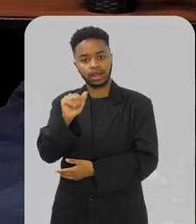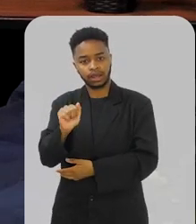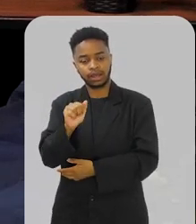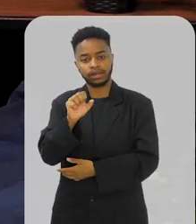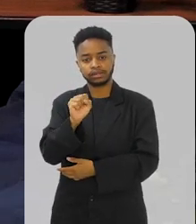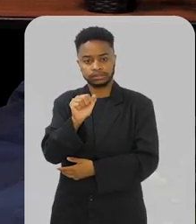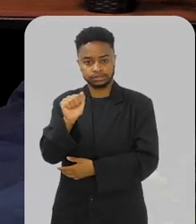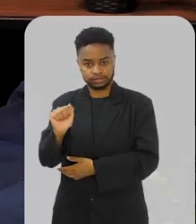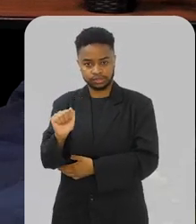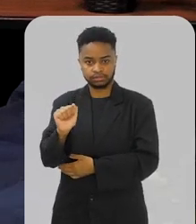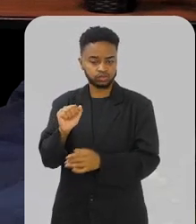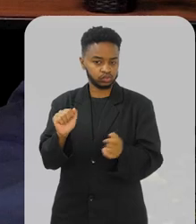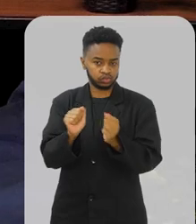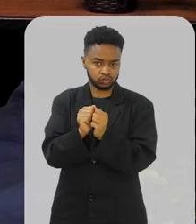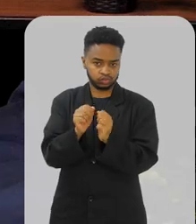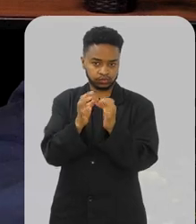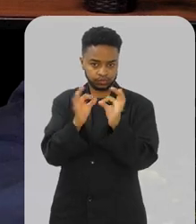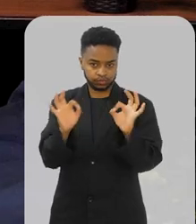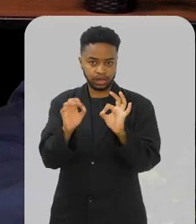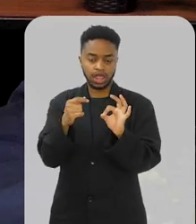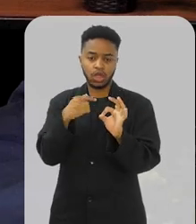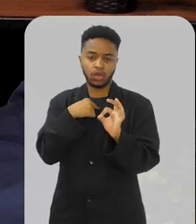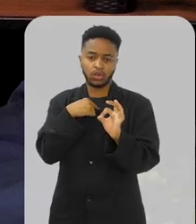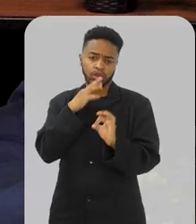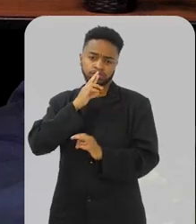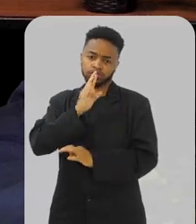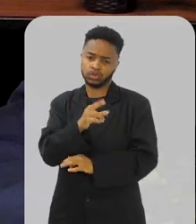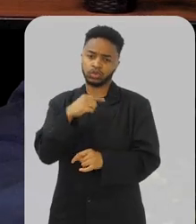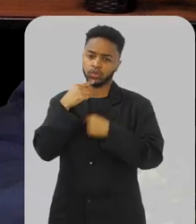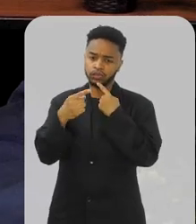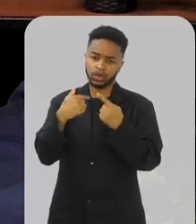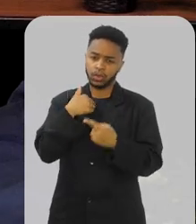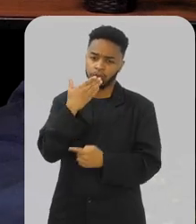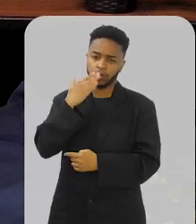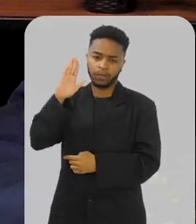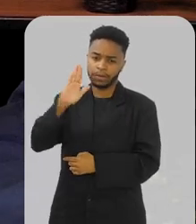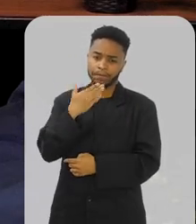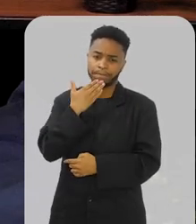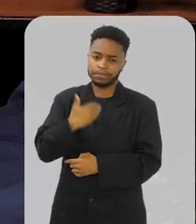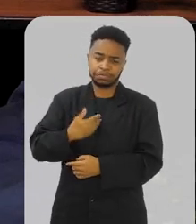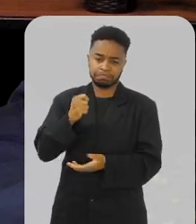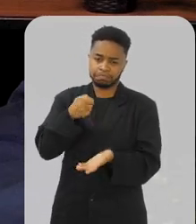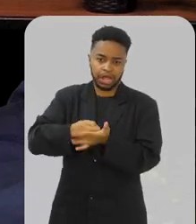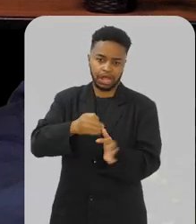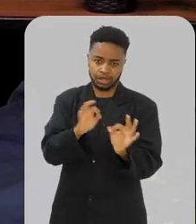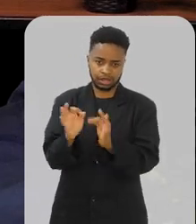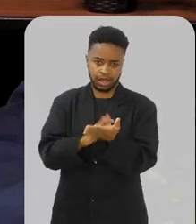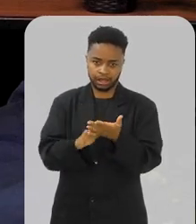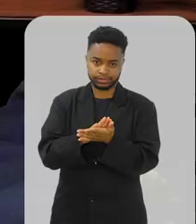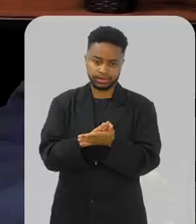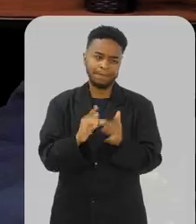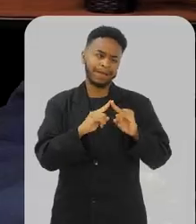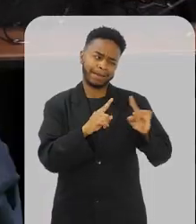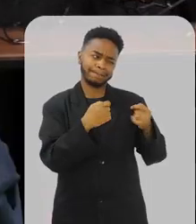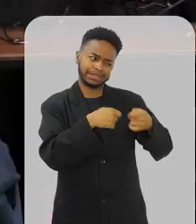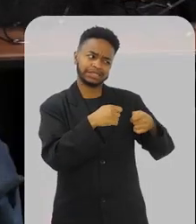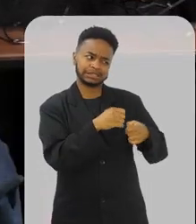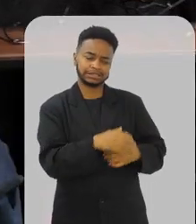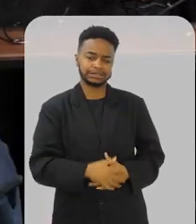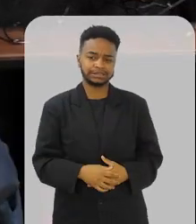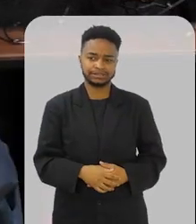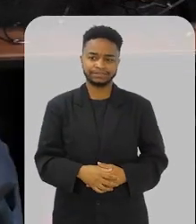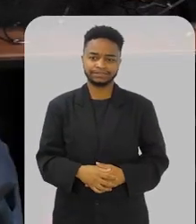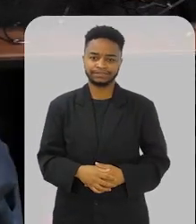@oficialmonicasa, tudo junto, que eu tiro suas dúvidas. Prometo não cobrar honorário nenhum. Mas